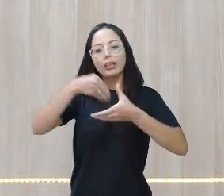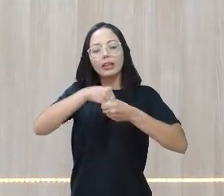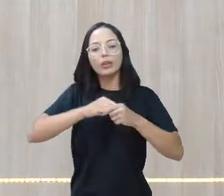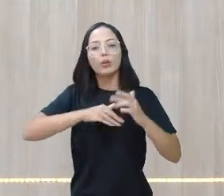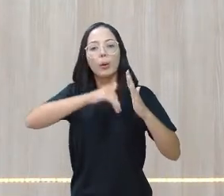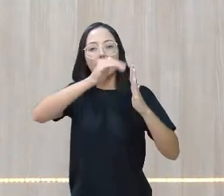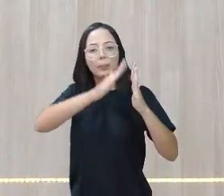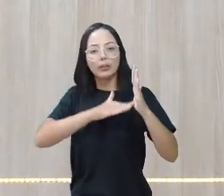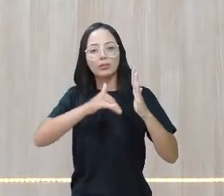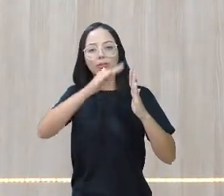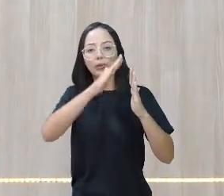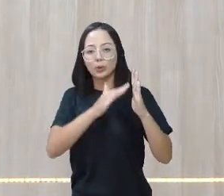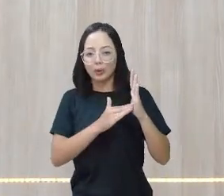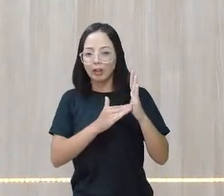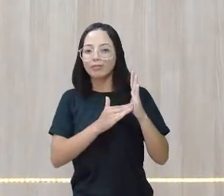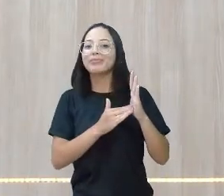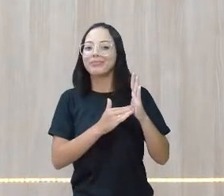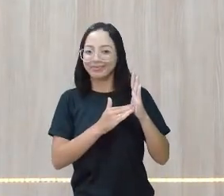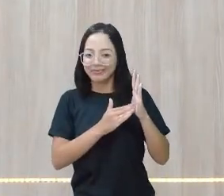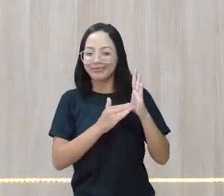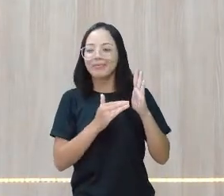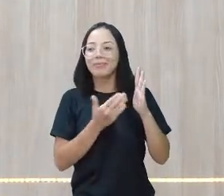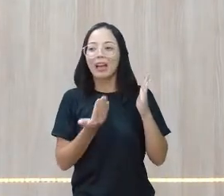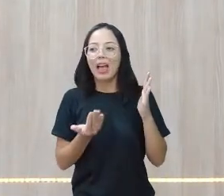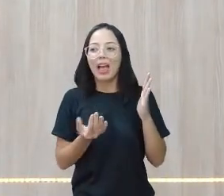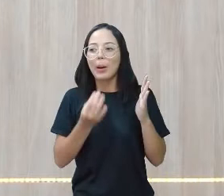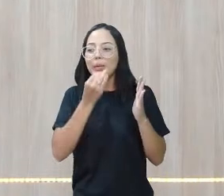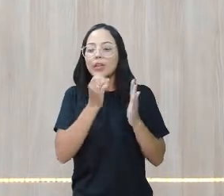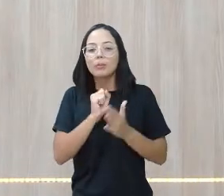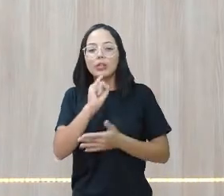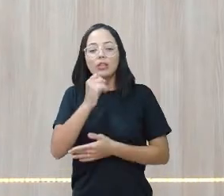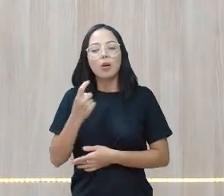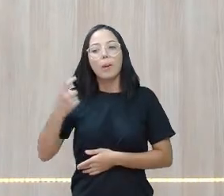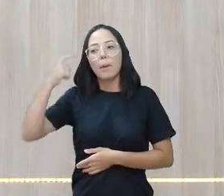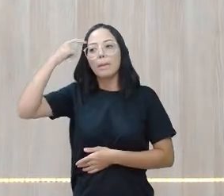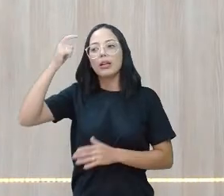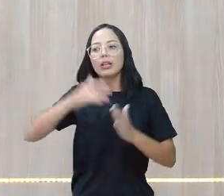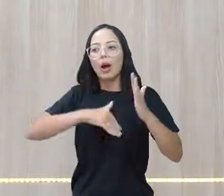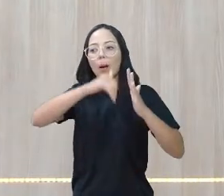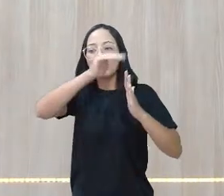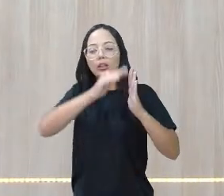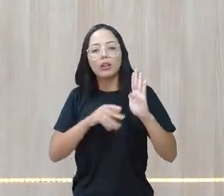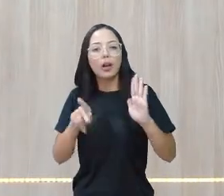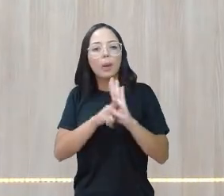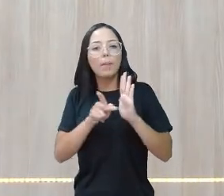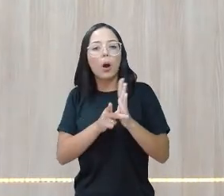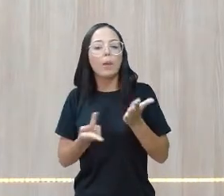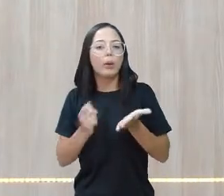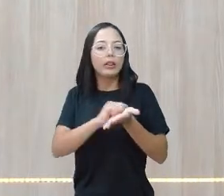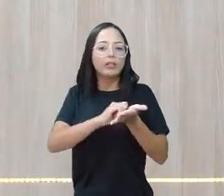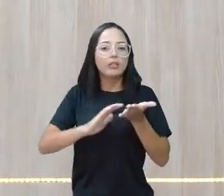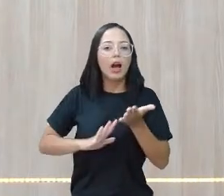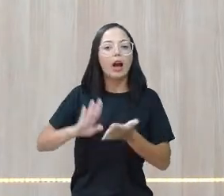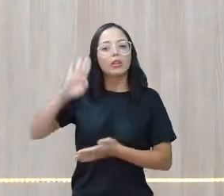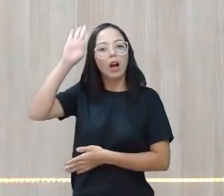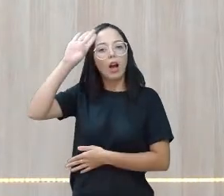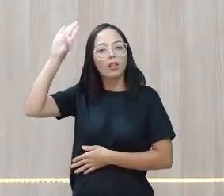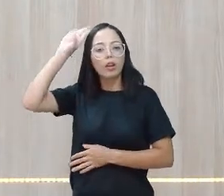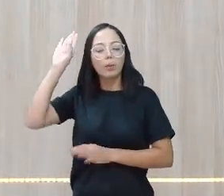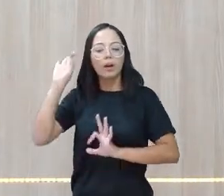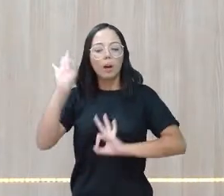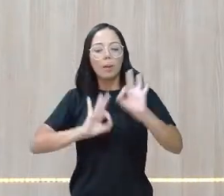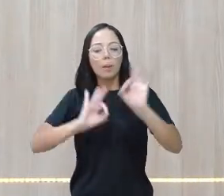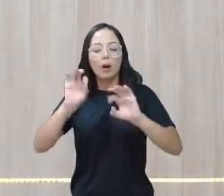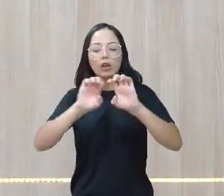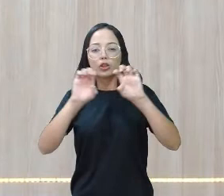pintura, ok? Na pintura, se a gente pensar na pintura como uma atividade acadêmica mais estruturada,